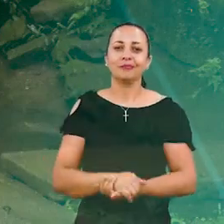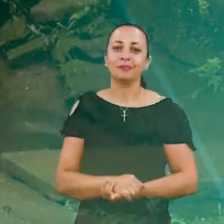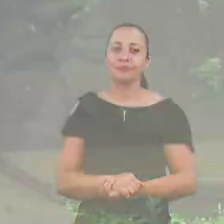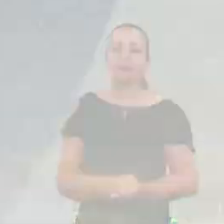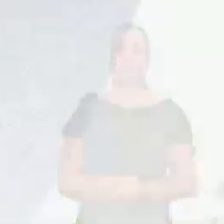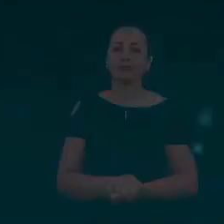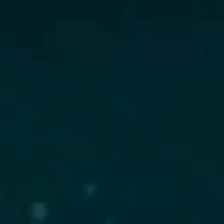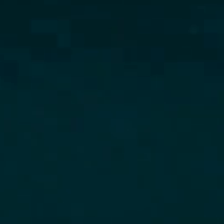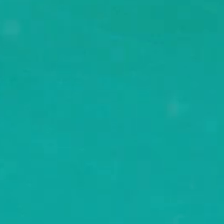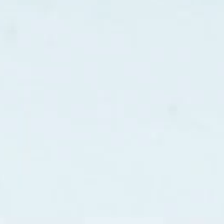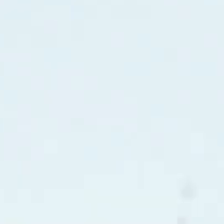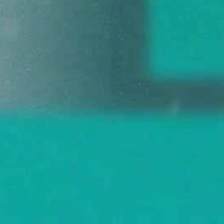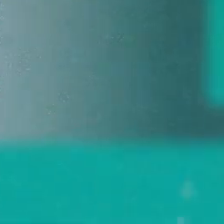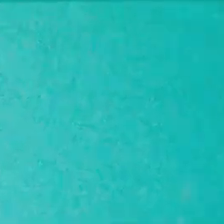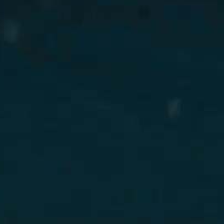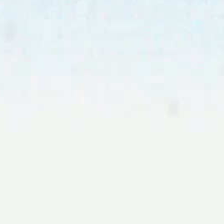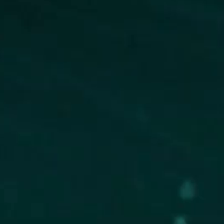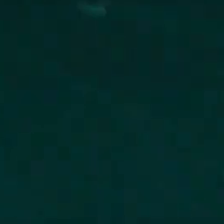já.